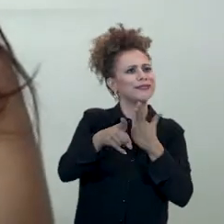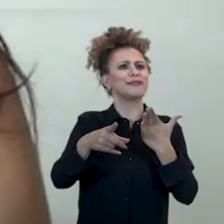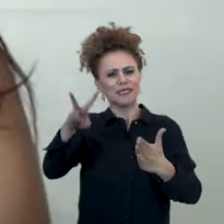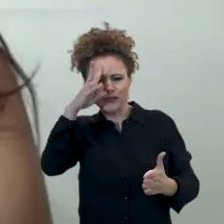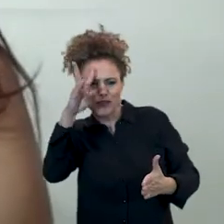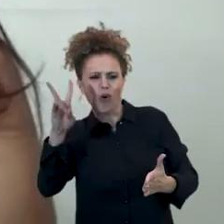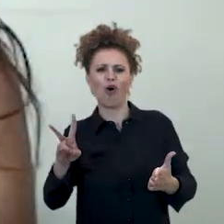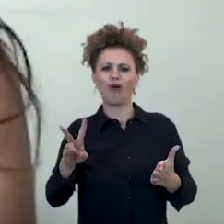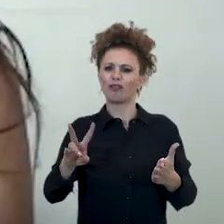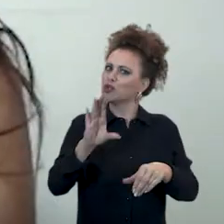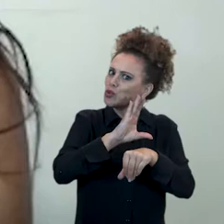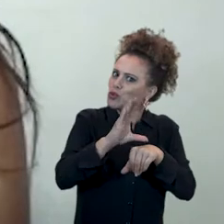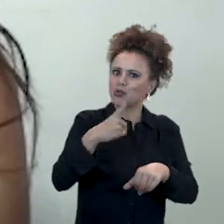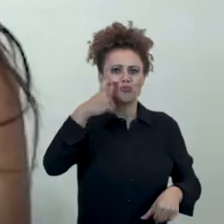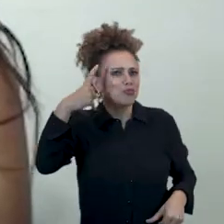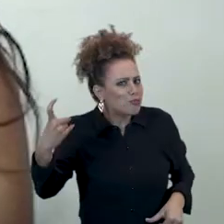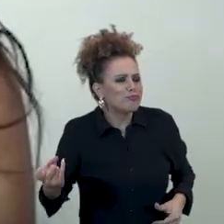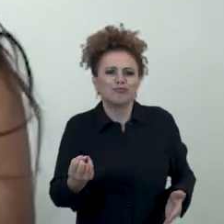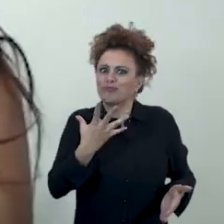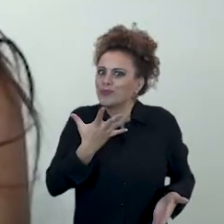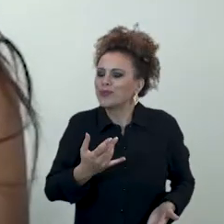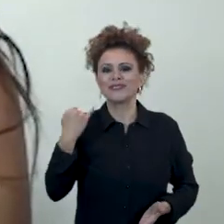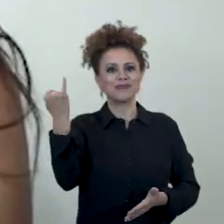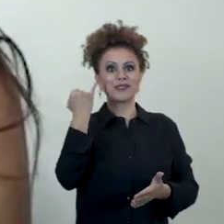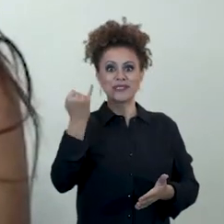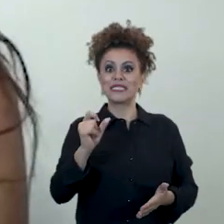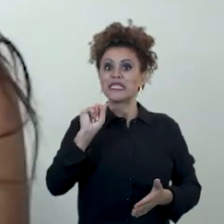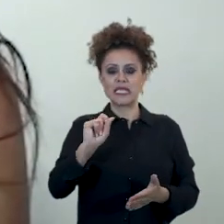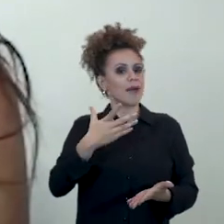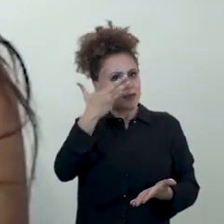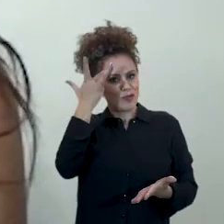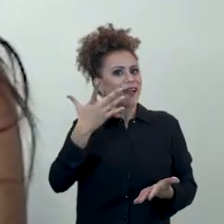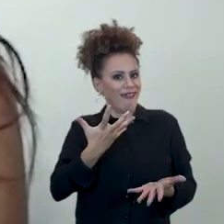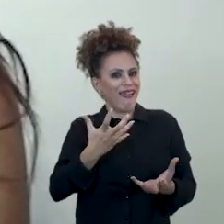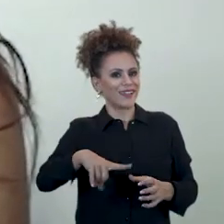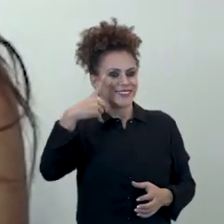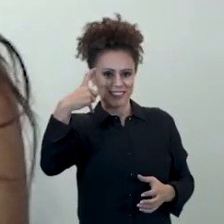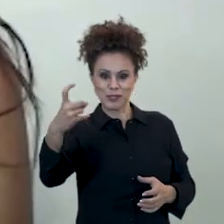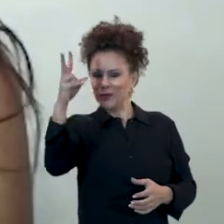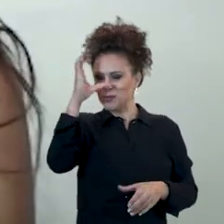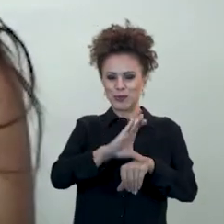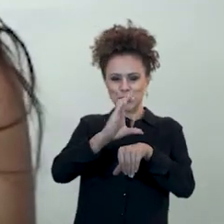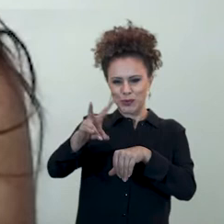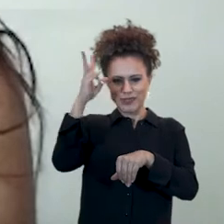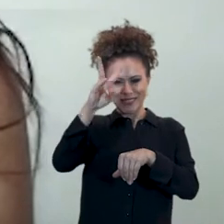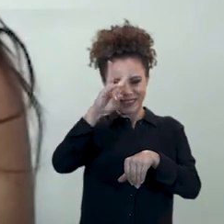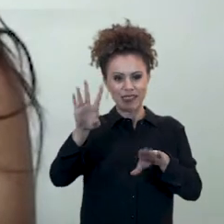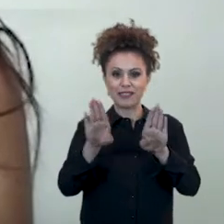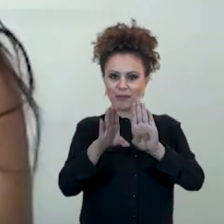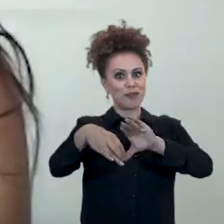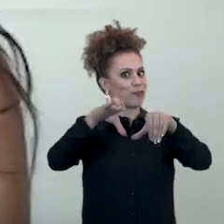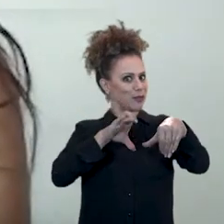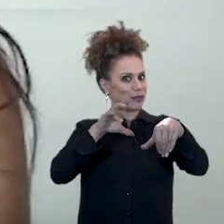e historiadores. Um curso muito interessante, vale muito a pena para quem tem muito interesse pelo curso de História e também interesse